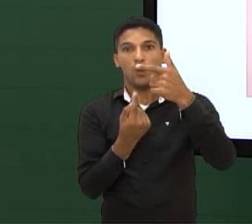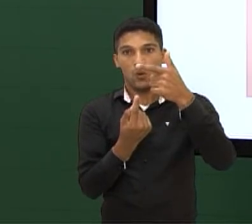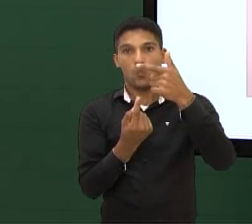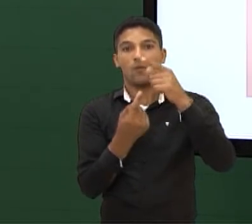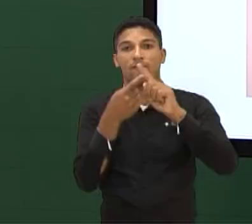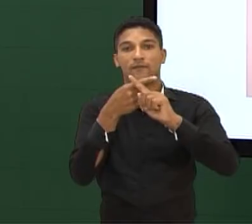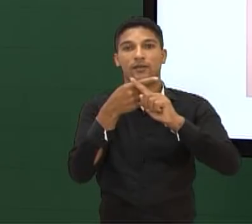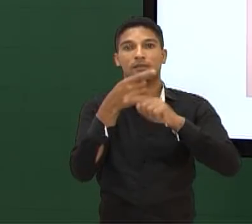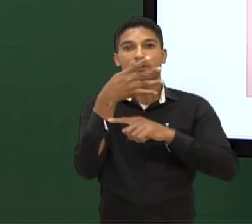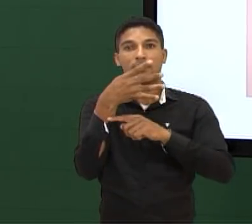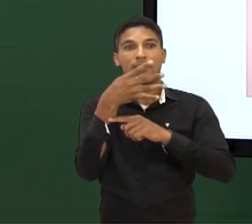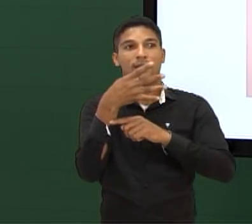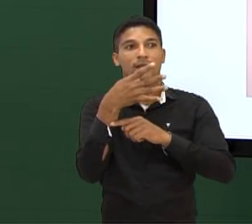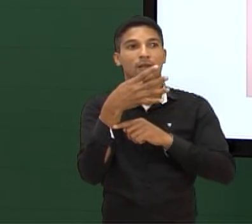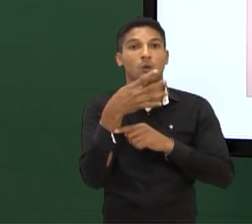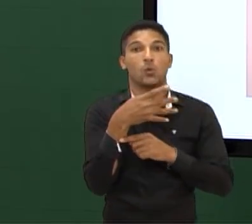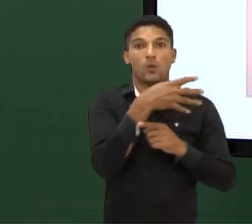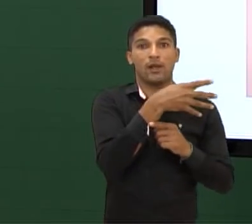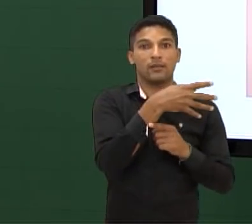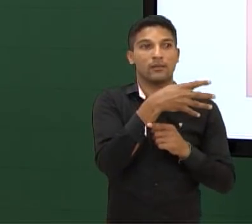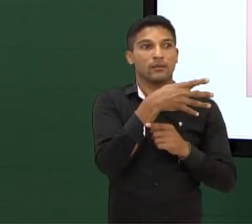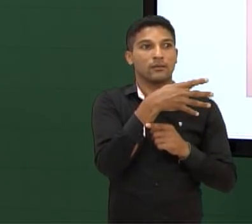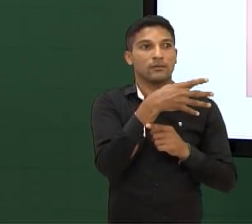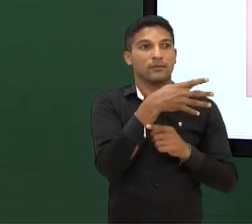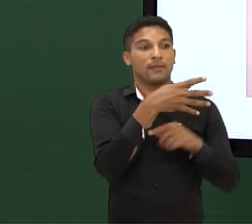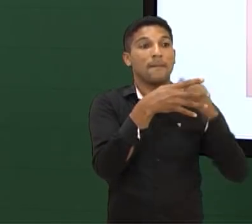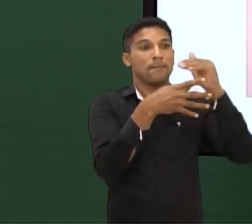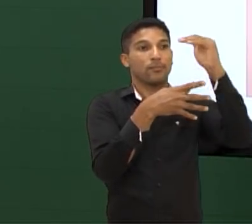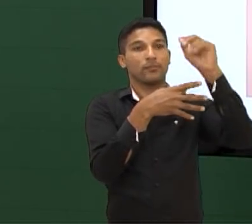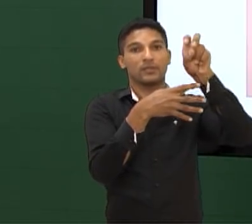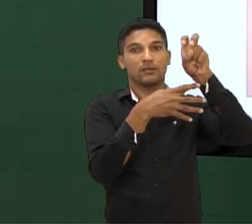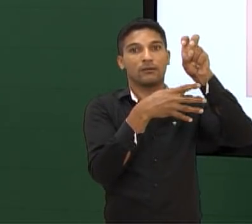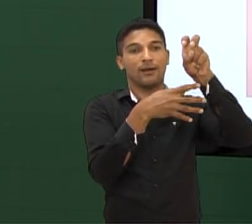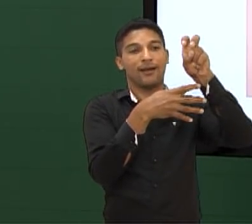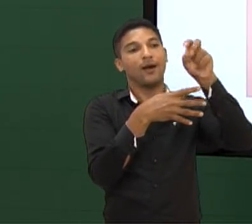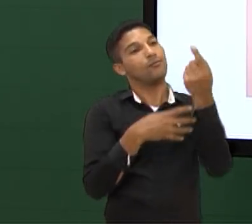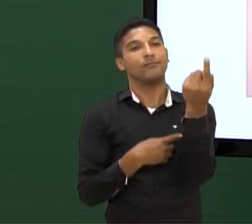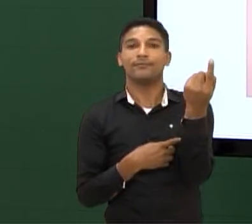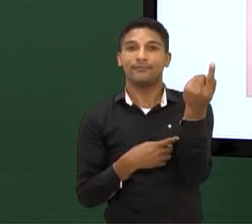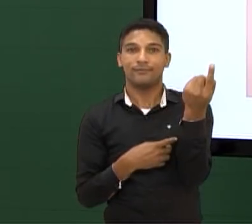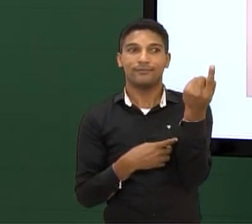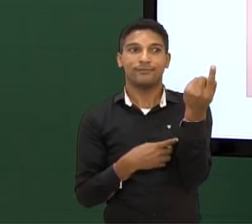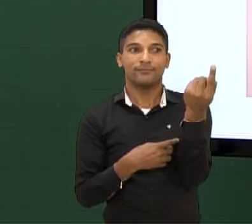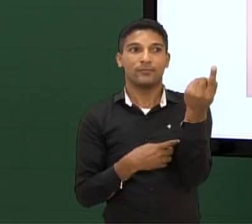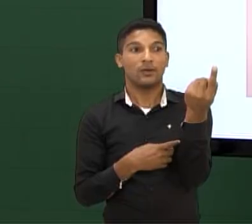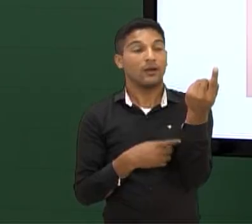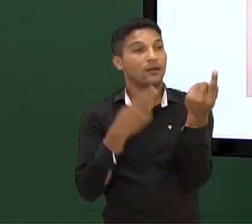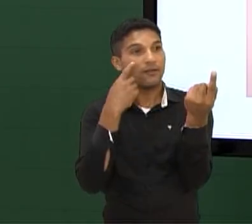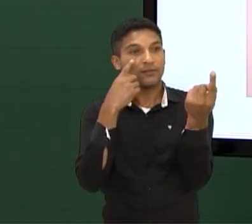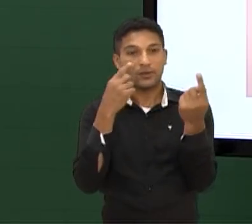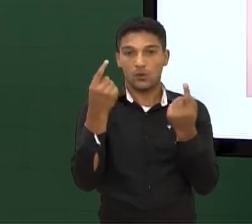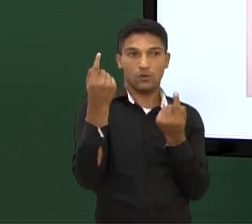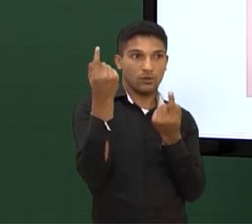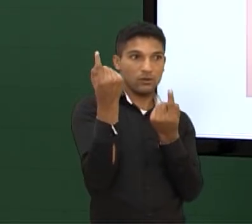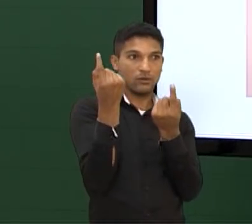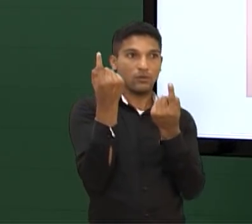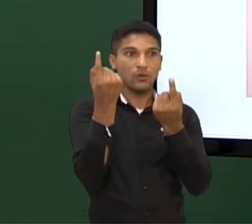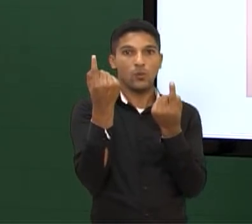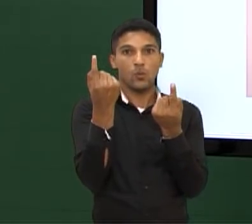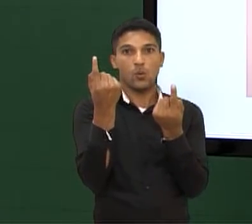1 é 4, certo? 4 para chegar no 5 é 1. Olha que legal! Então, aqui está a minha